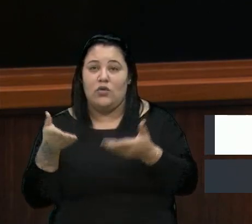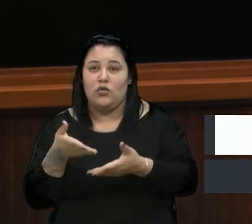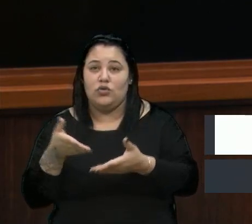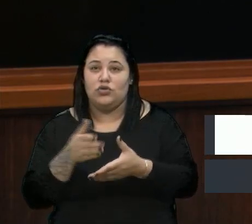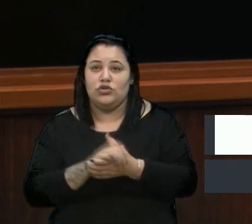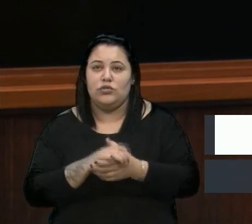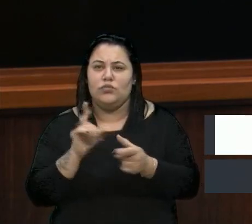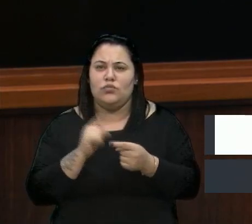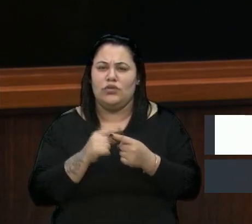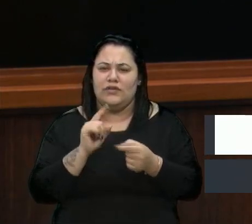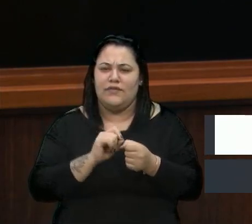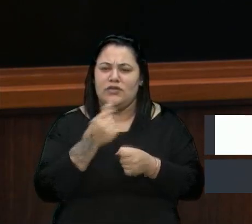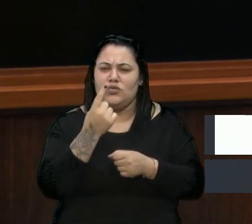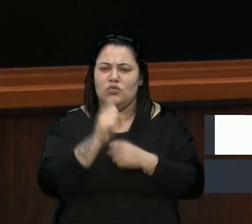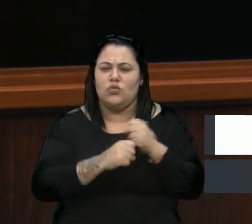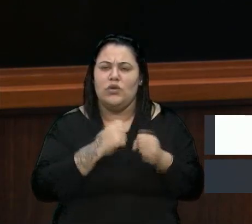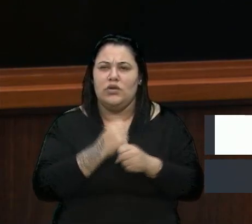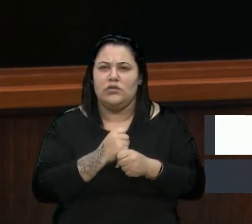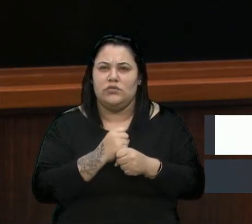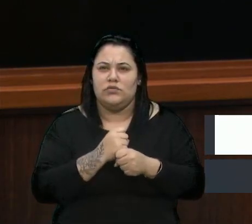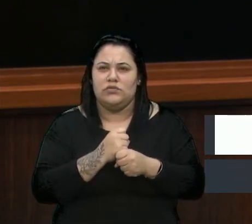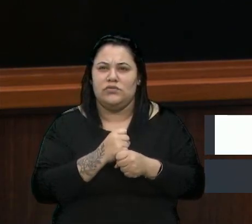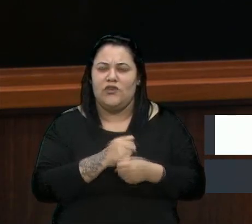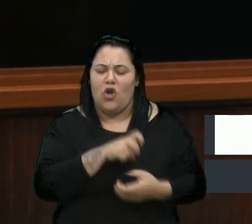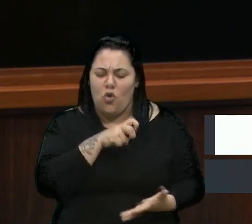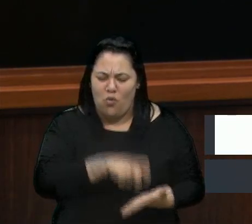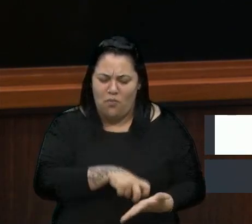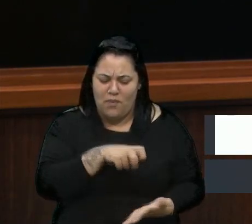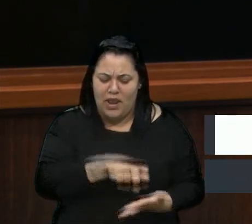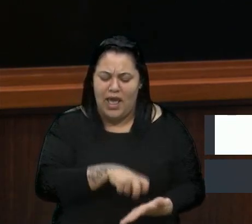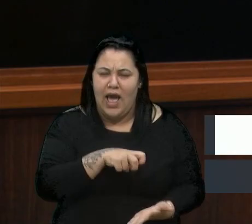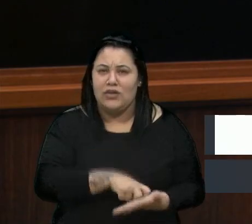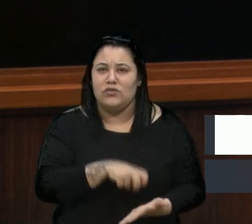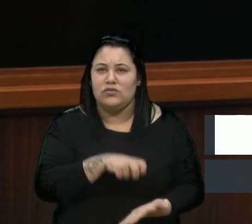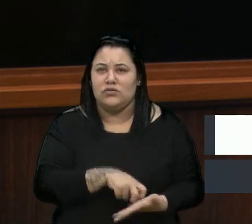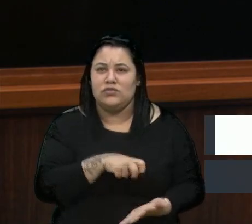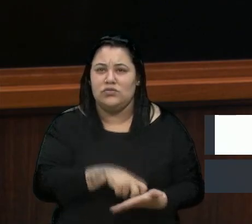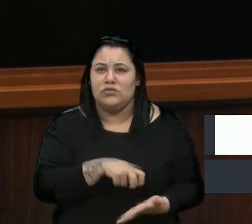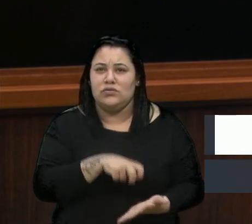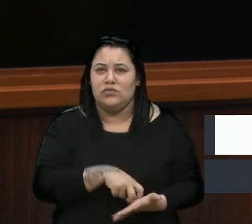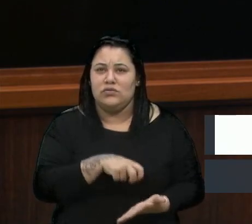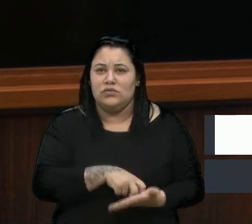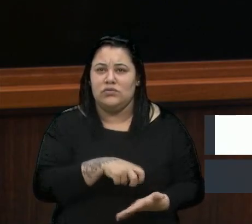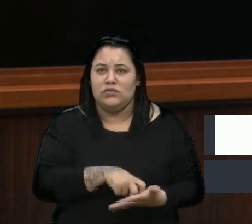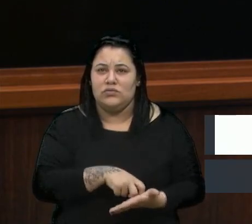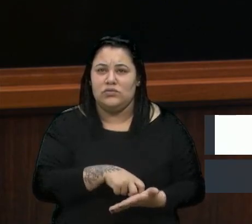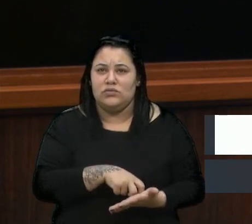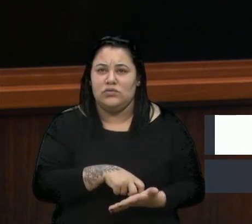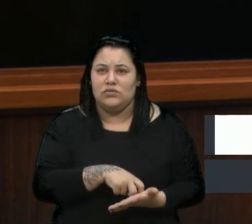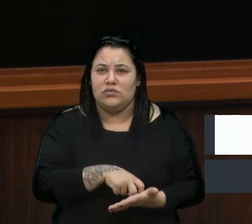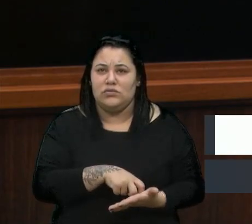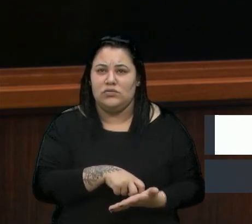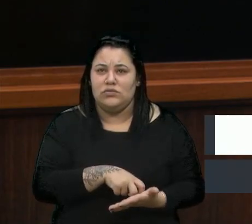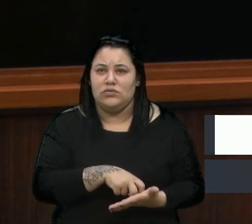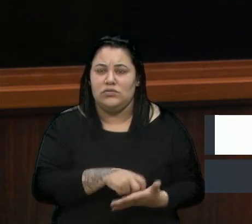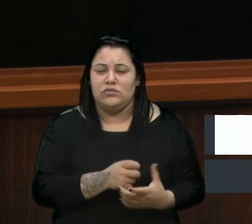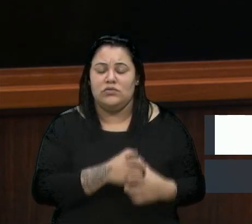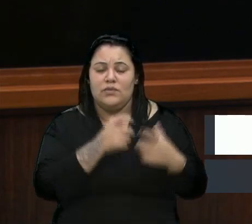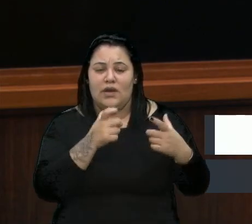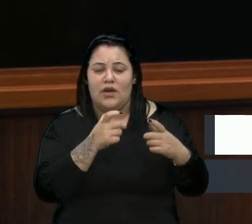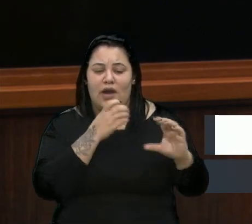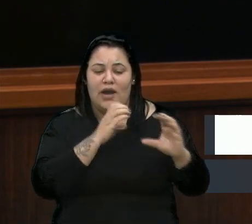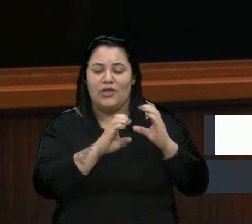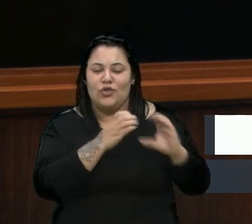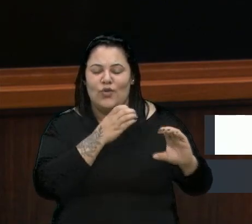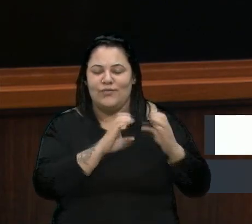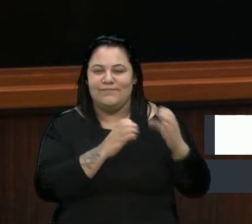ano agora, ele foi humilhado, um dos maiores cantores da música brasileira das últimas